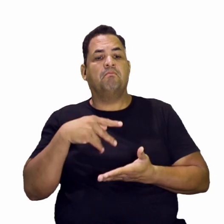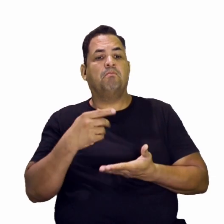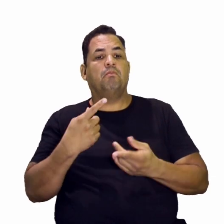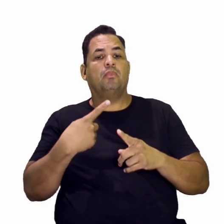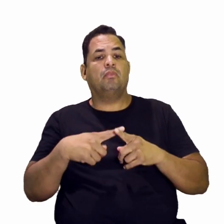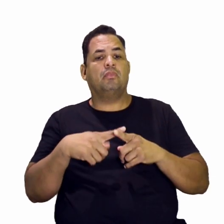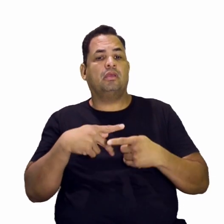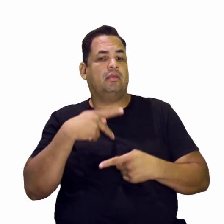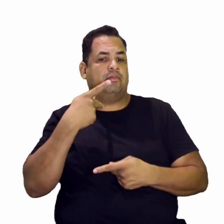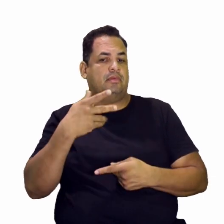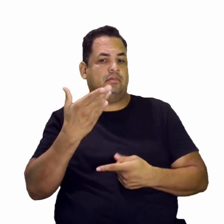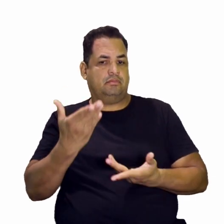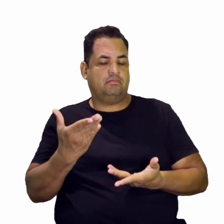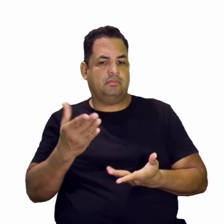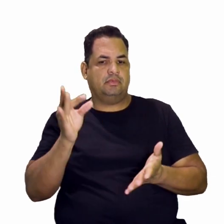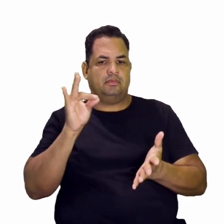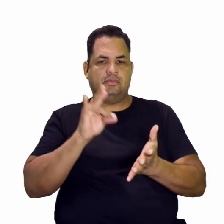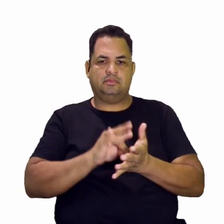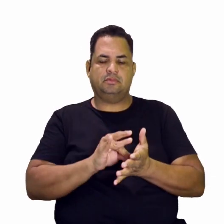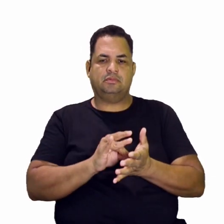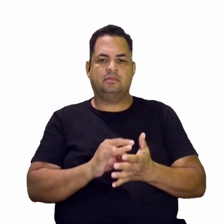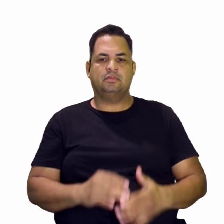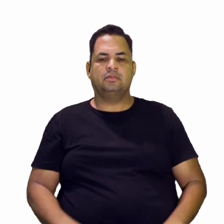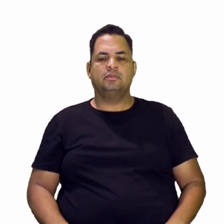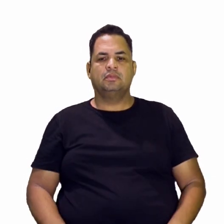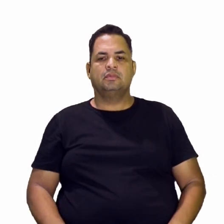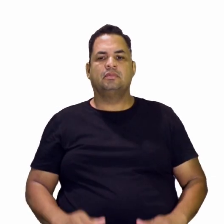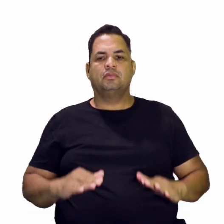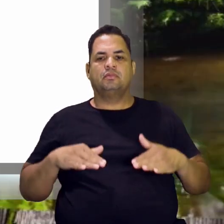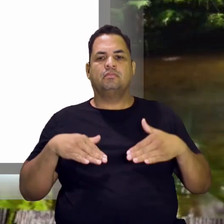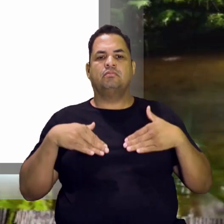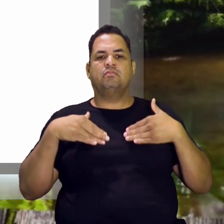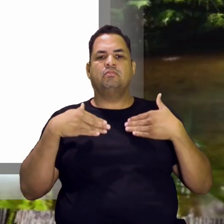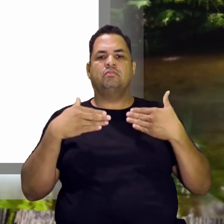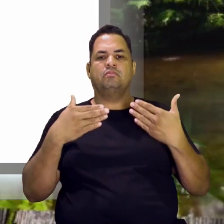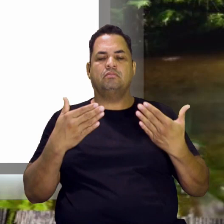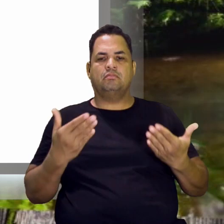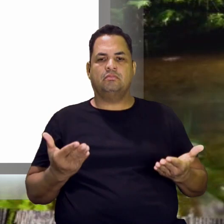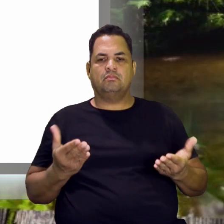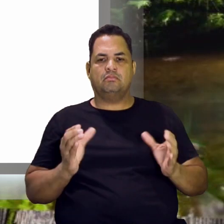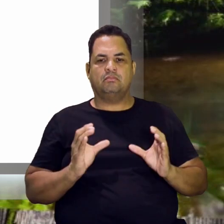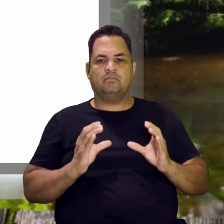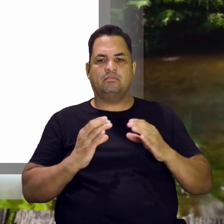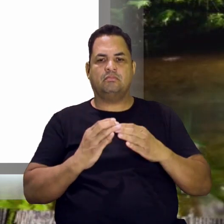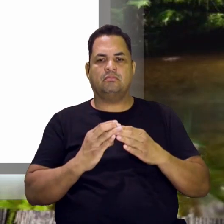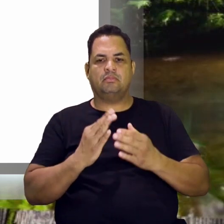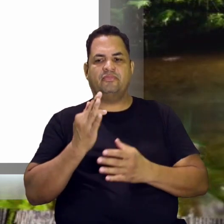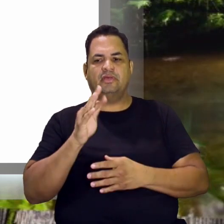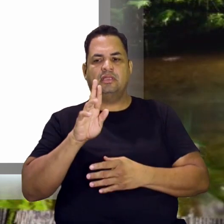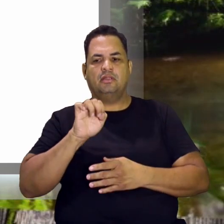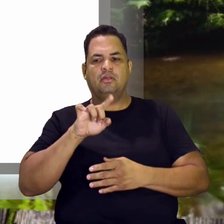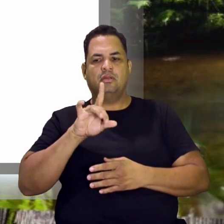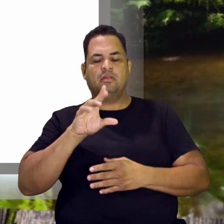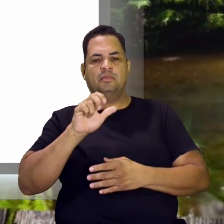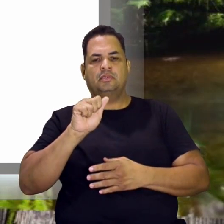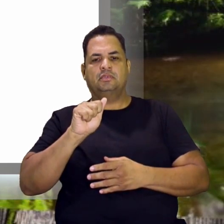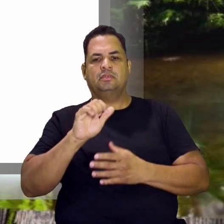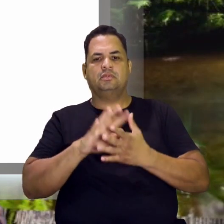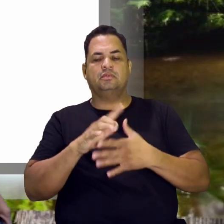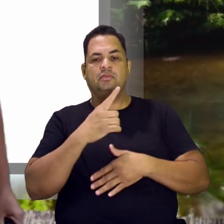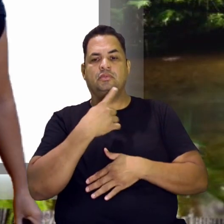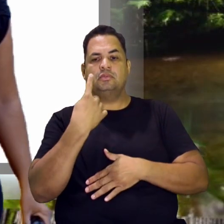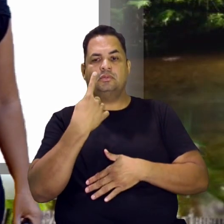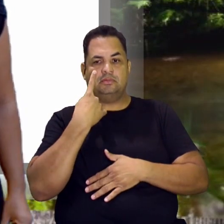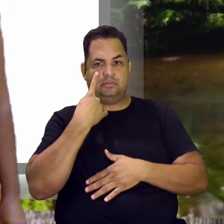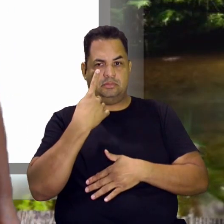afirmação? Olha só, quando a gente estava falando sobre o grupo das fanerógamas, nós